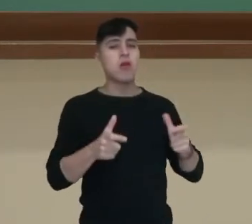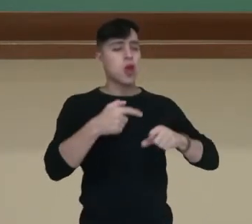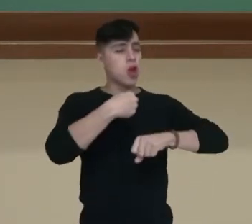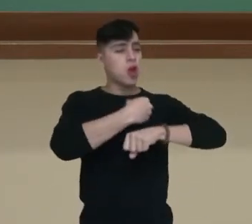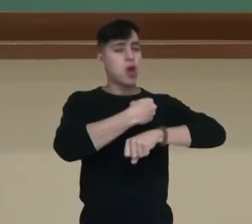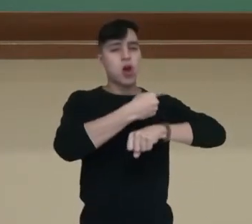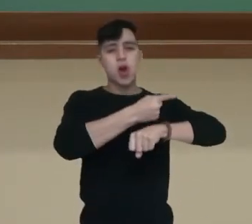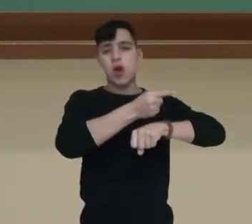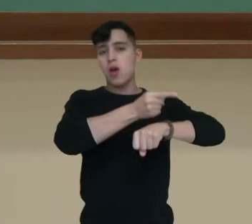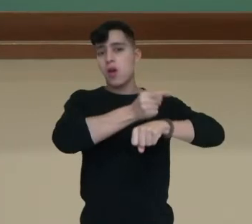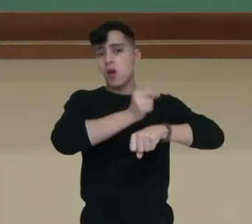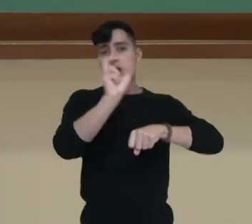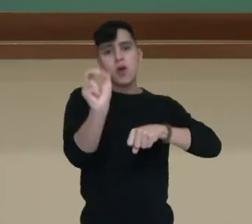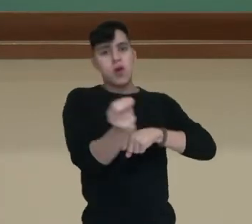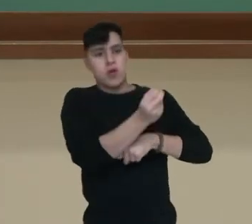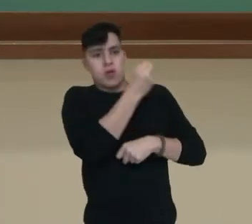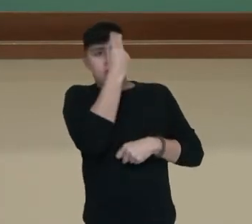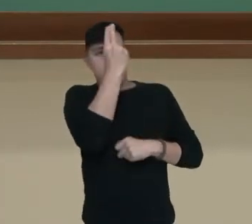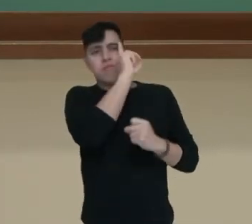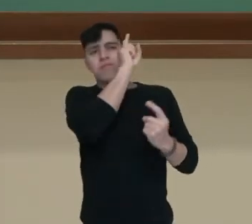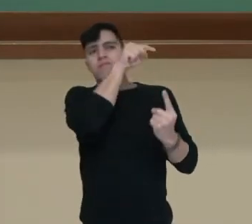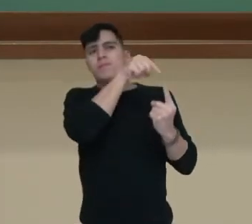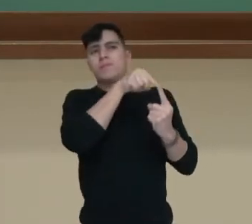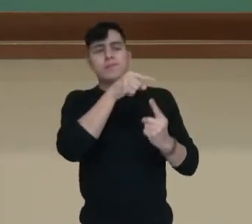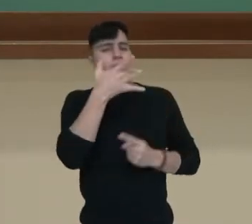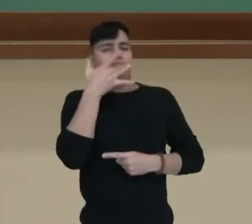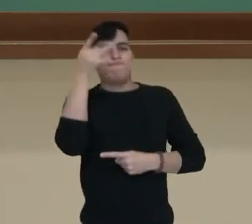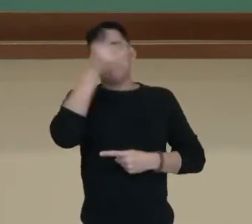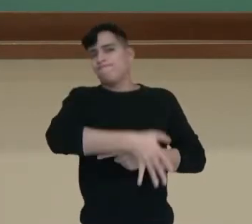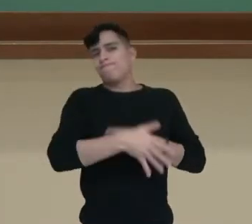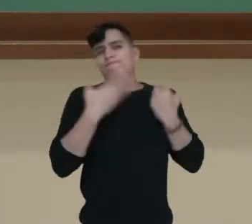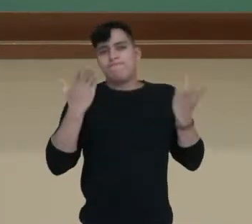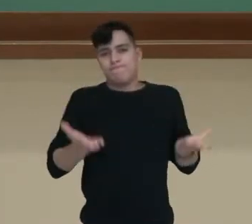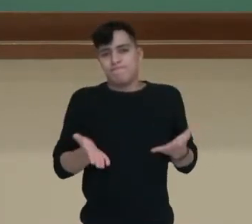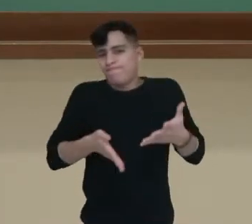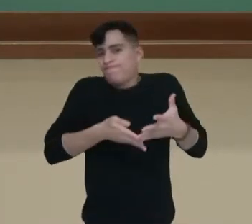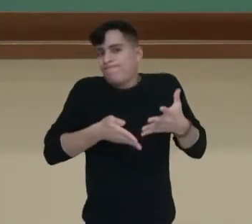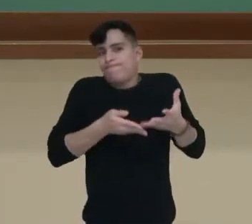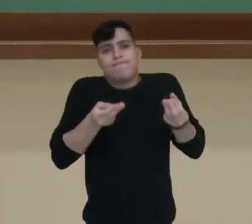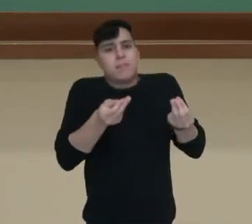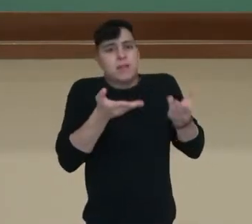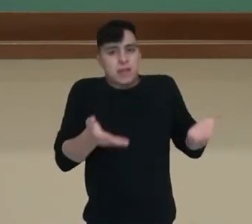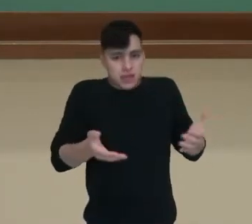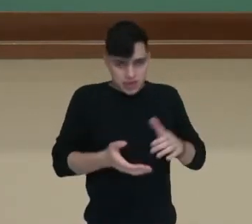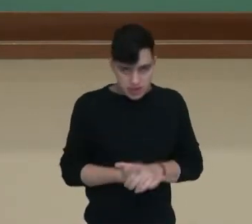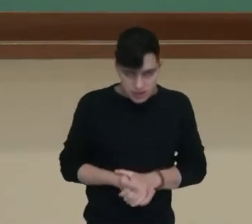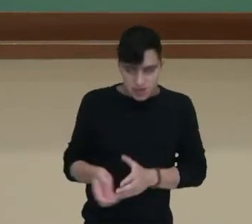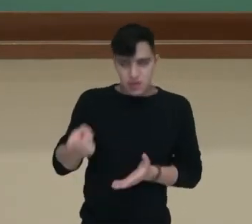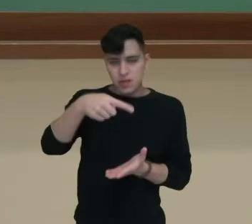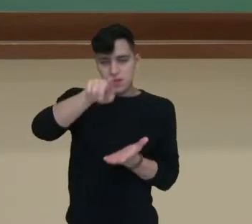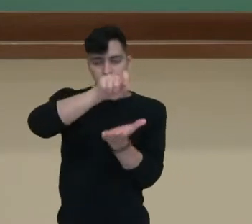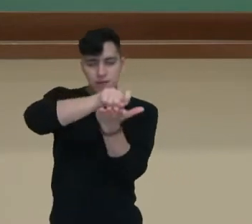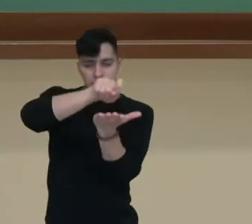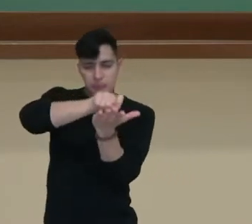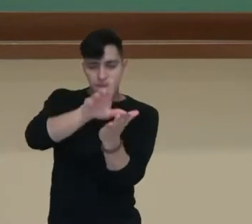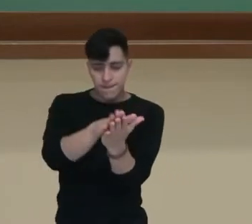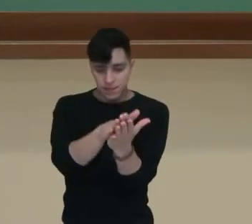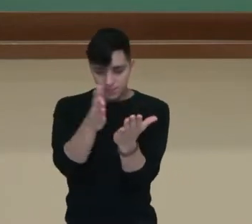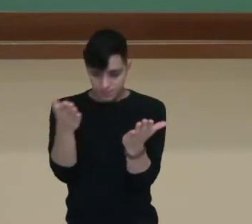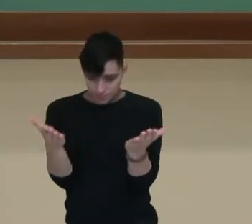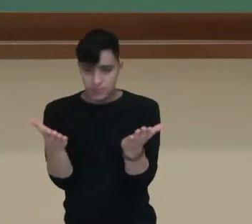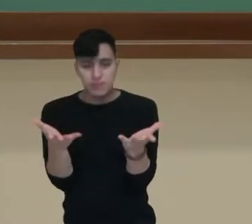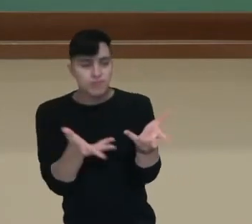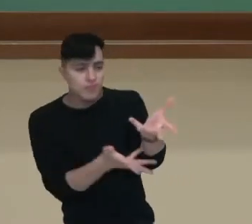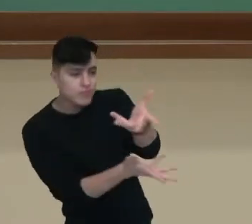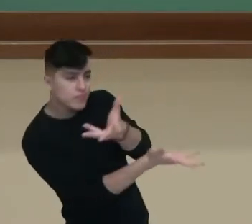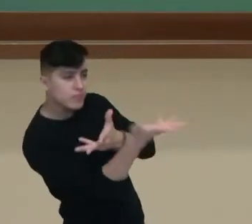hora, pode de vez em quando até com um objetivo fútil. Né? Então, você descreve em seu caderno e na sequência compartilha